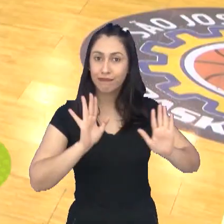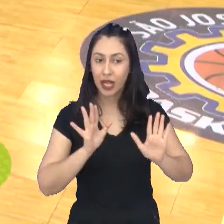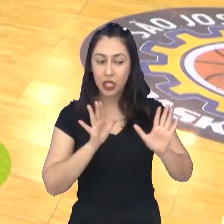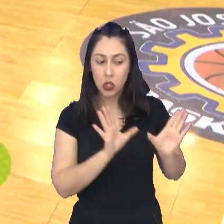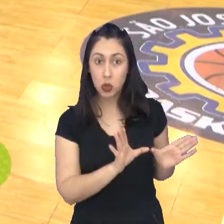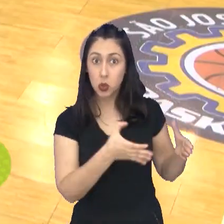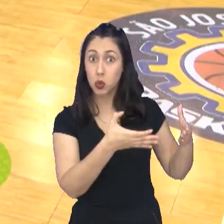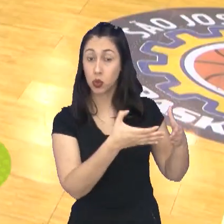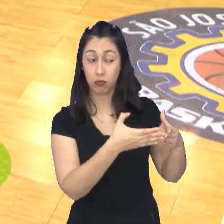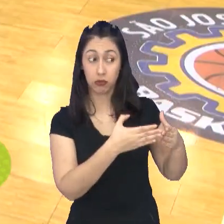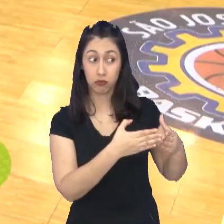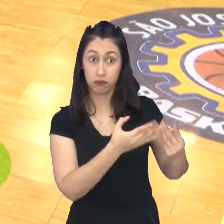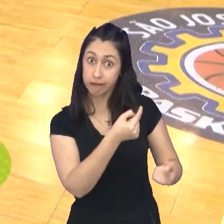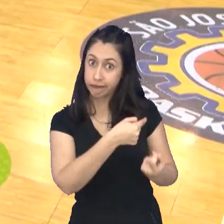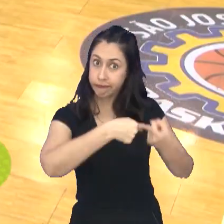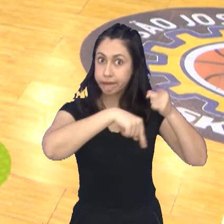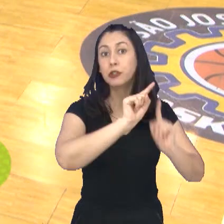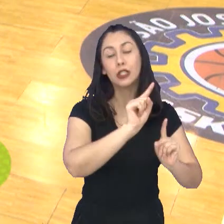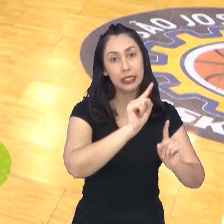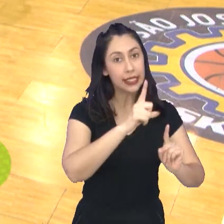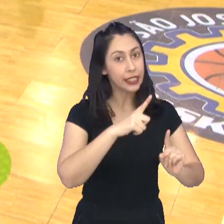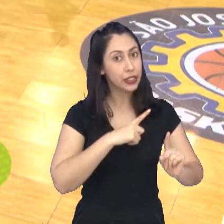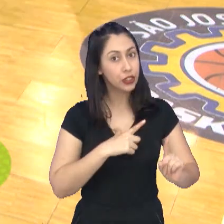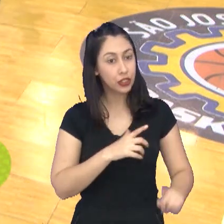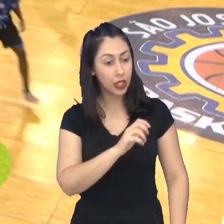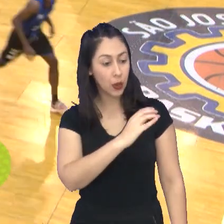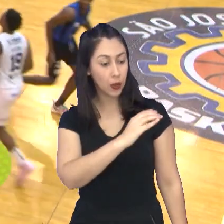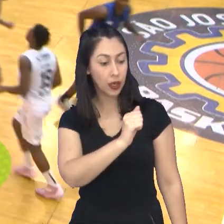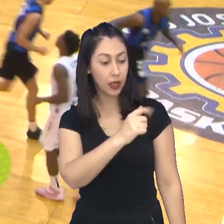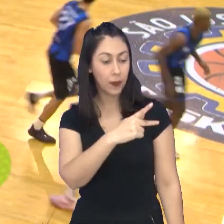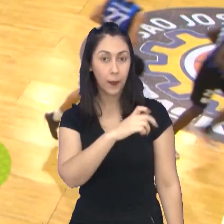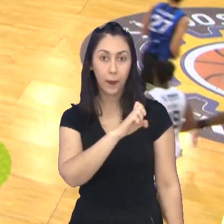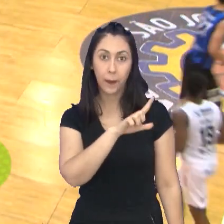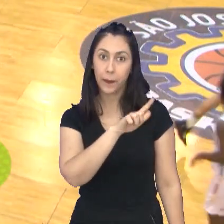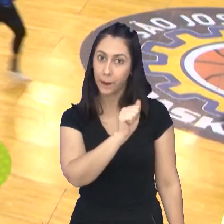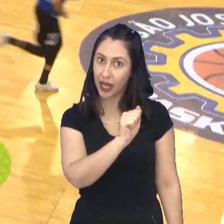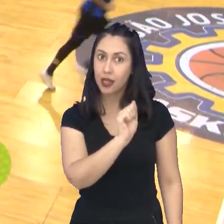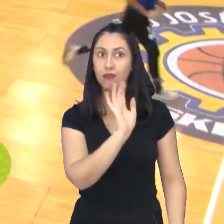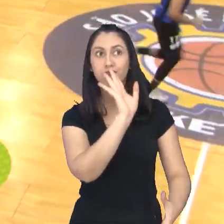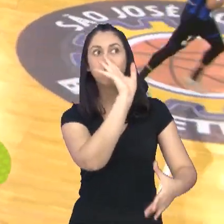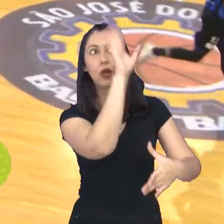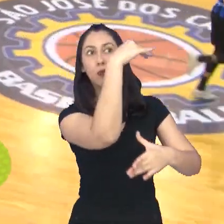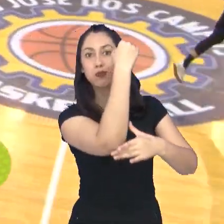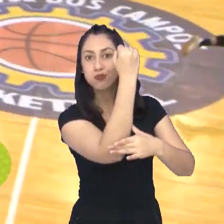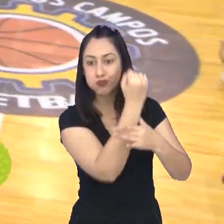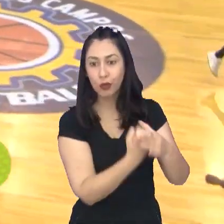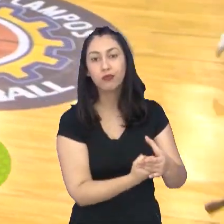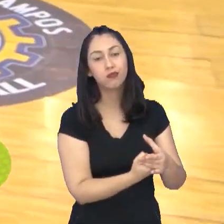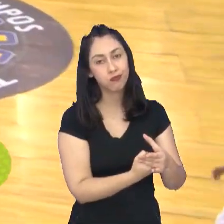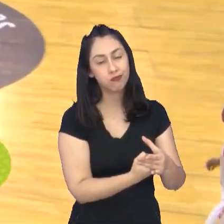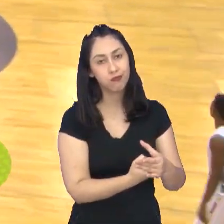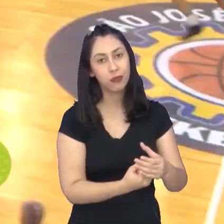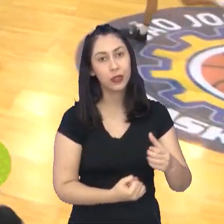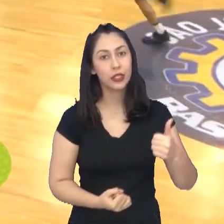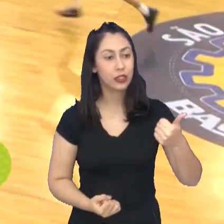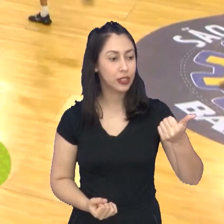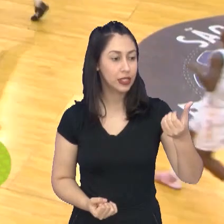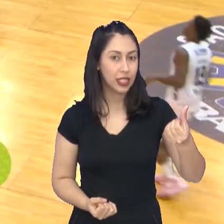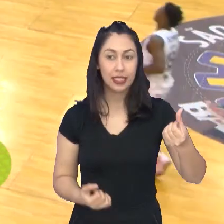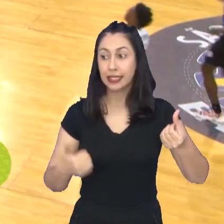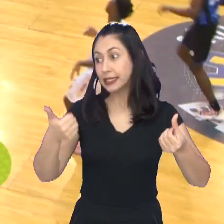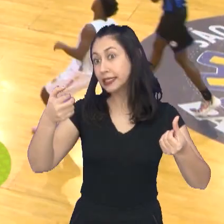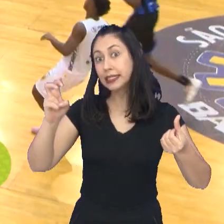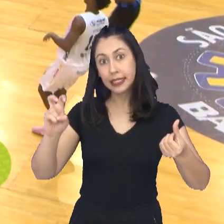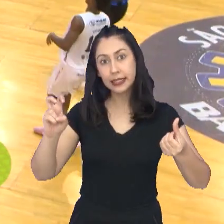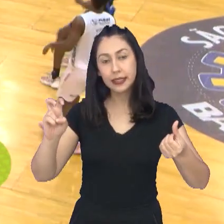voltou melhor e contava com a habilidade do ala Capela para diminuir a vantagem para 16-15. E